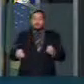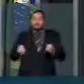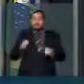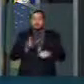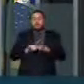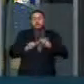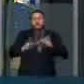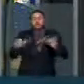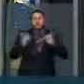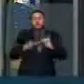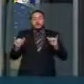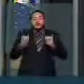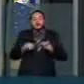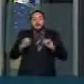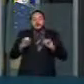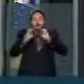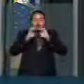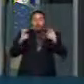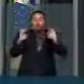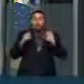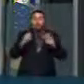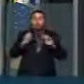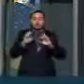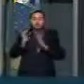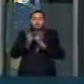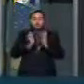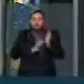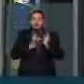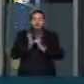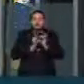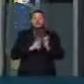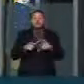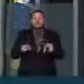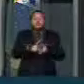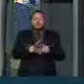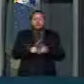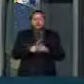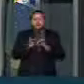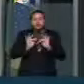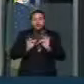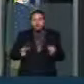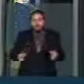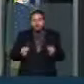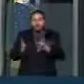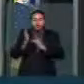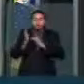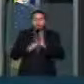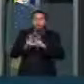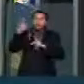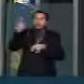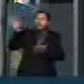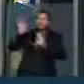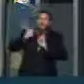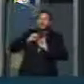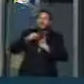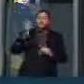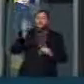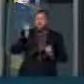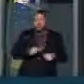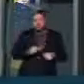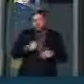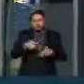E que a lição de fé e humildade de Jesus Cristo oriente seus passos nessa árdua e honrosa missão. Que